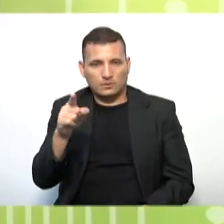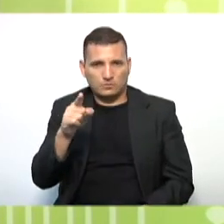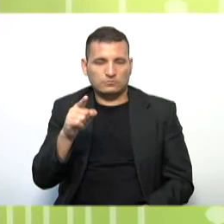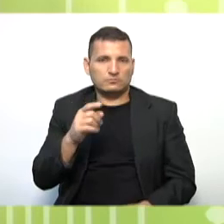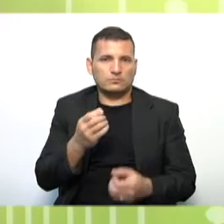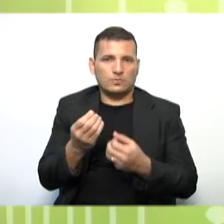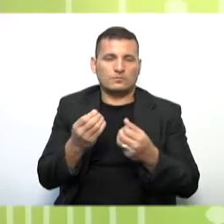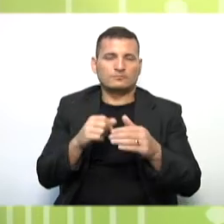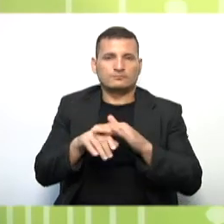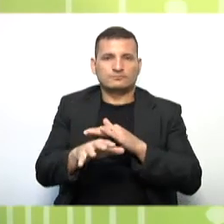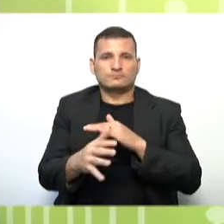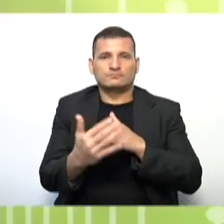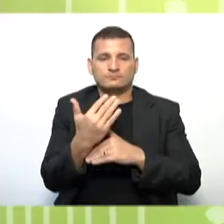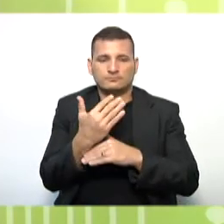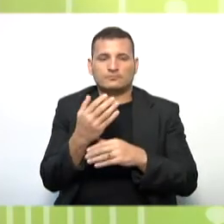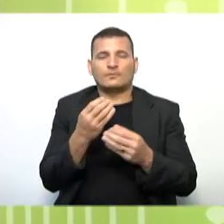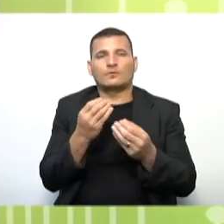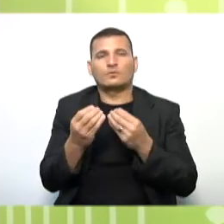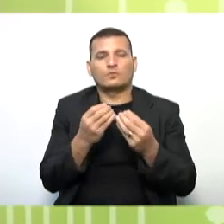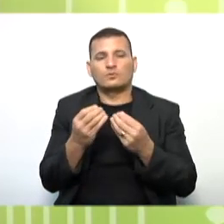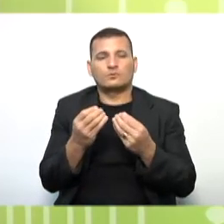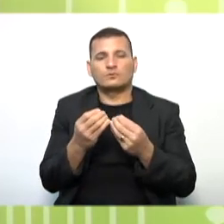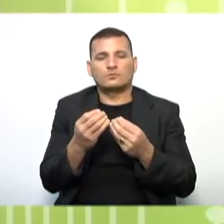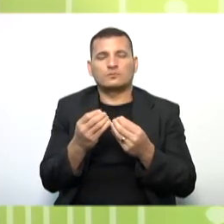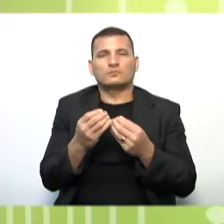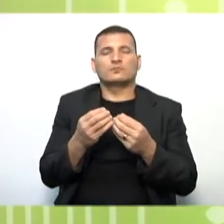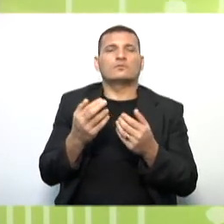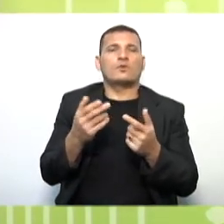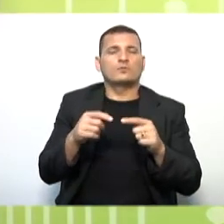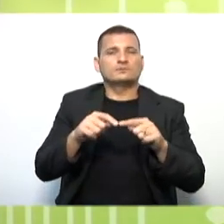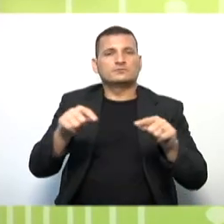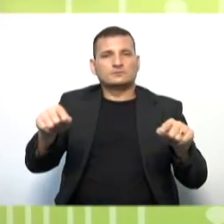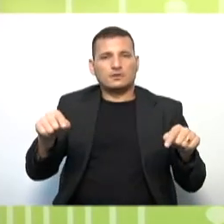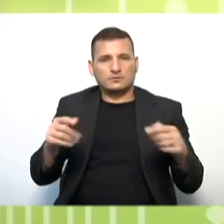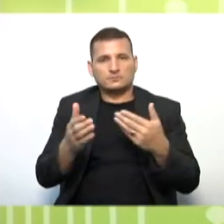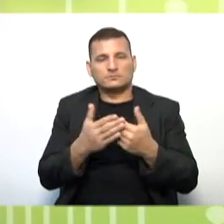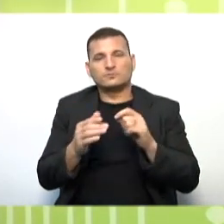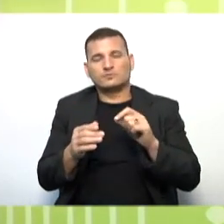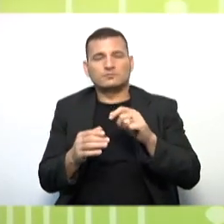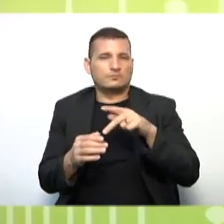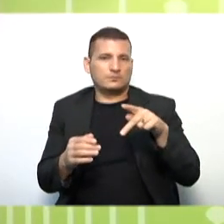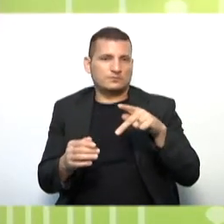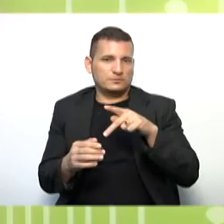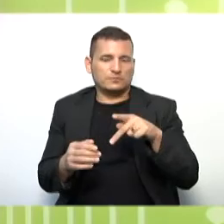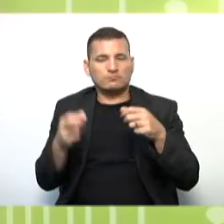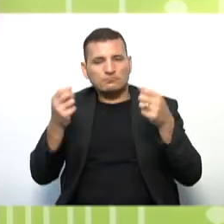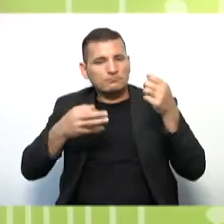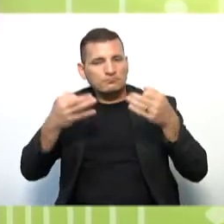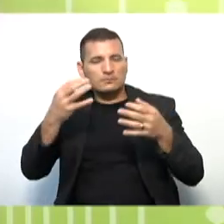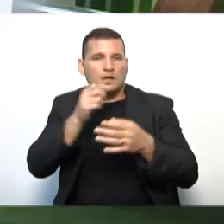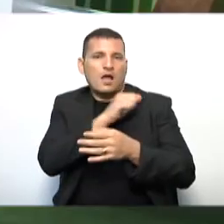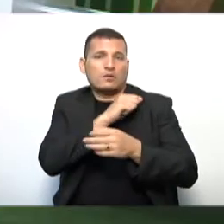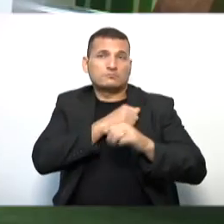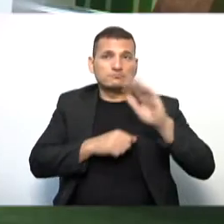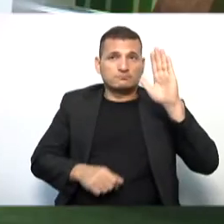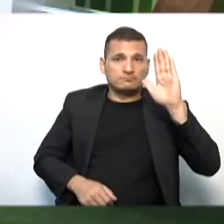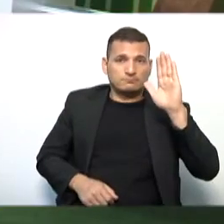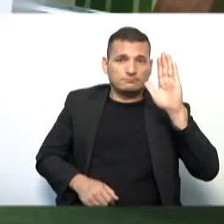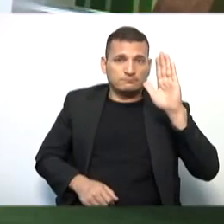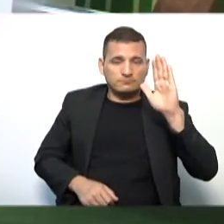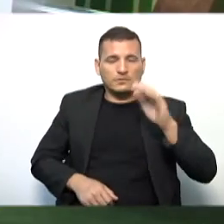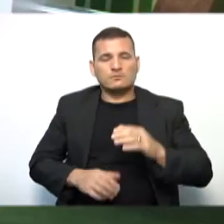dispositivos de entrada e saída como ocorre uma interrupção em sala de aula. O aluno levanta a mão, né, professora? Pergunta, o